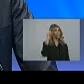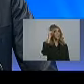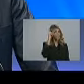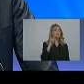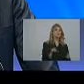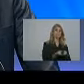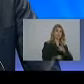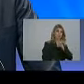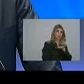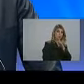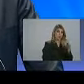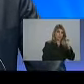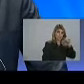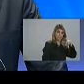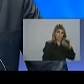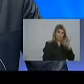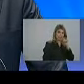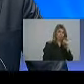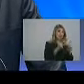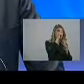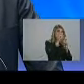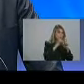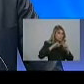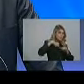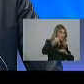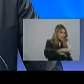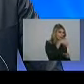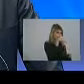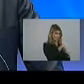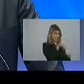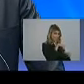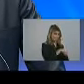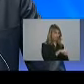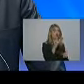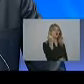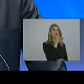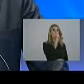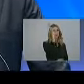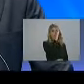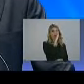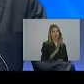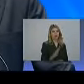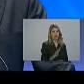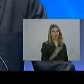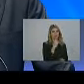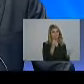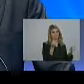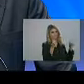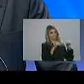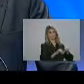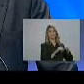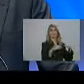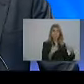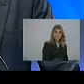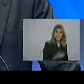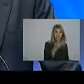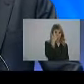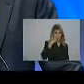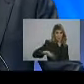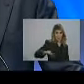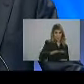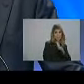João Santana, que no mês seguinte à eleição levou o Brasil à bancarrota. Então a população do Rio de